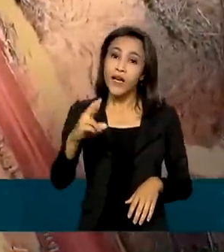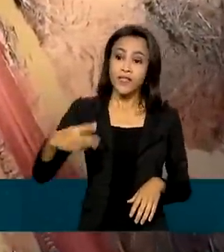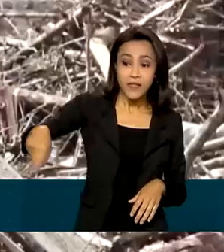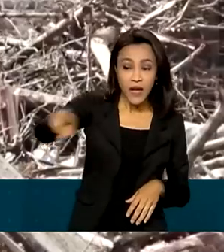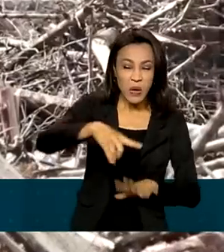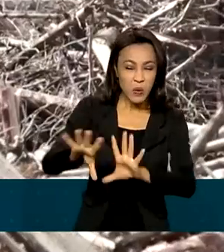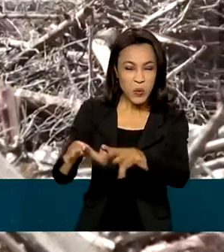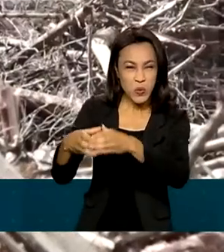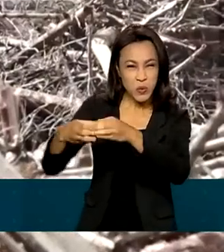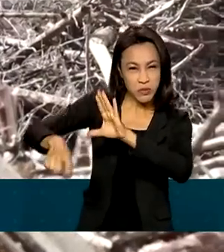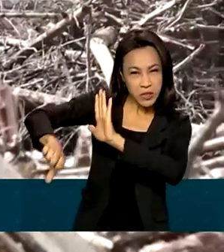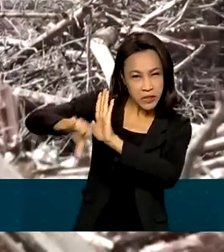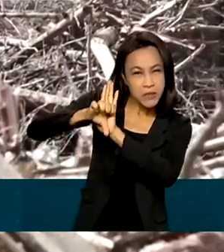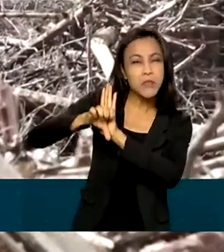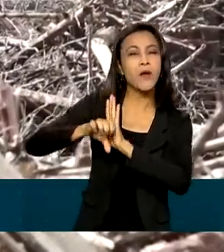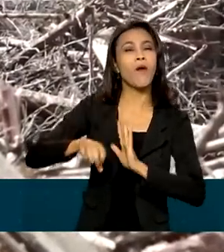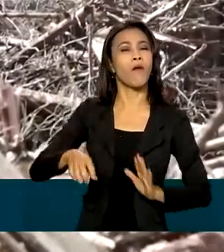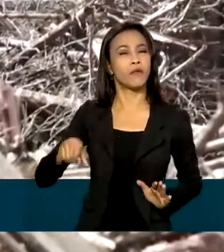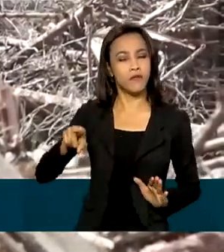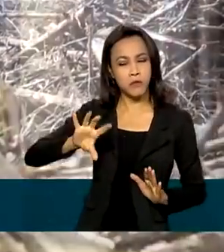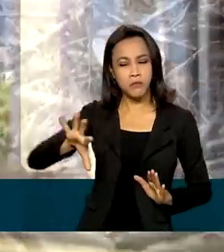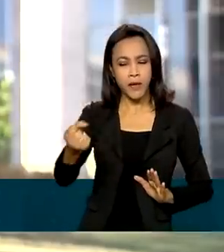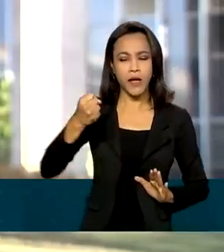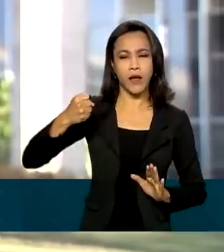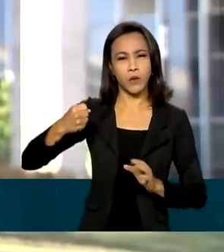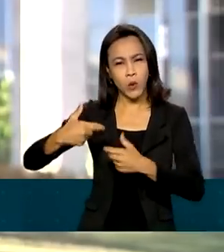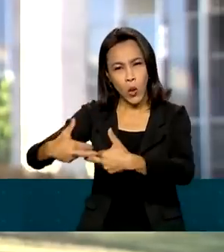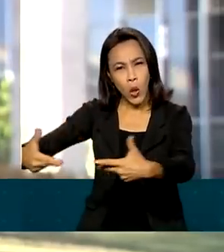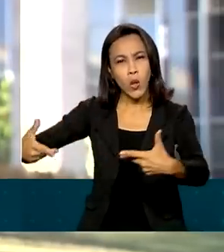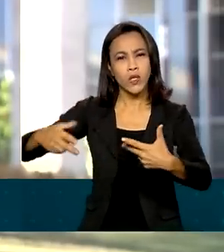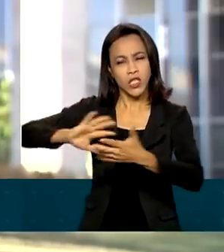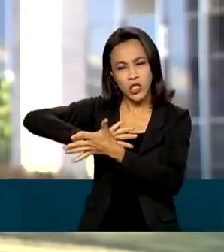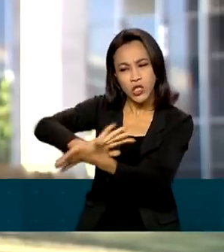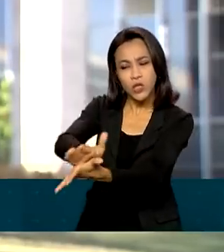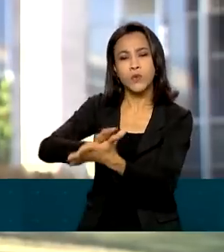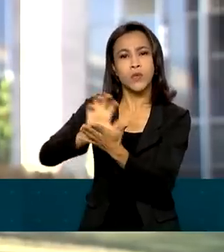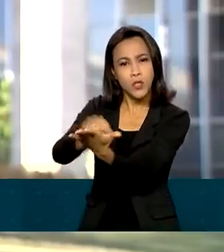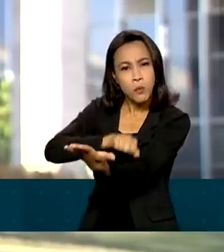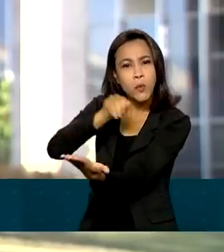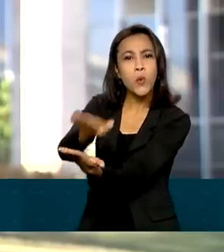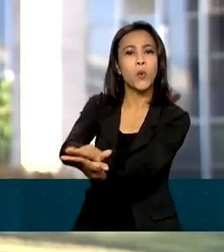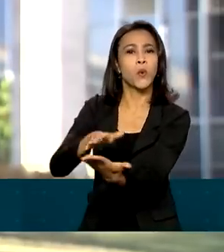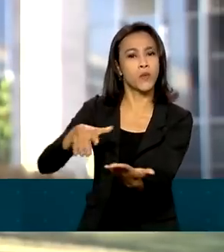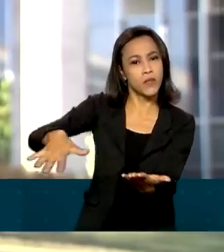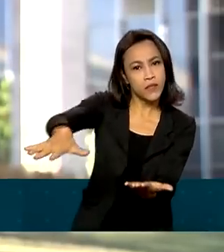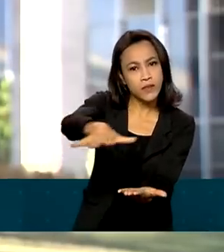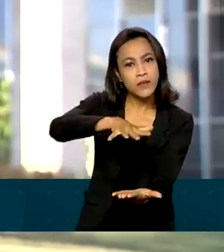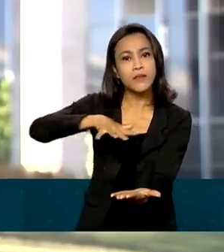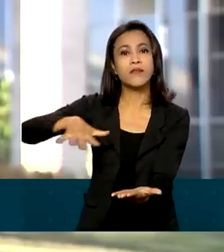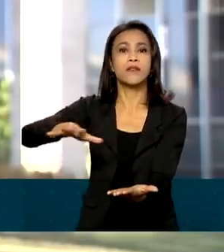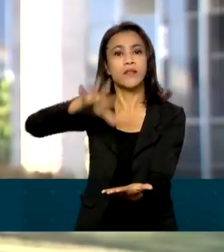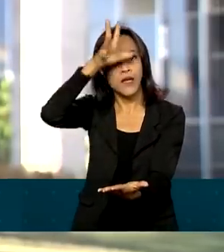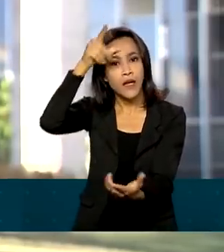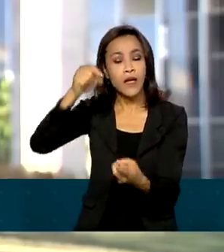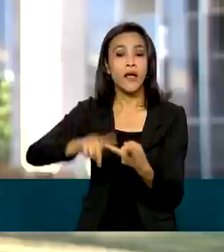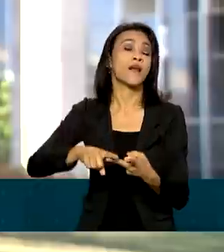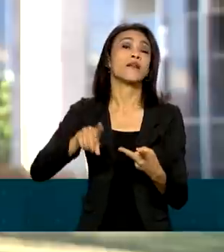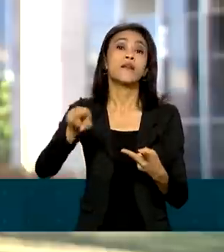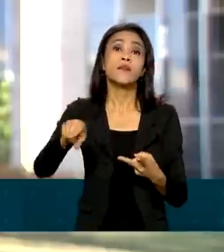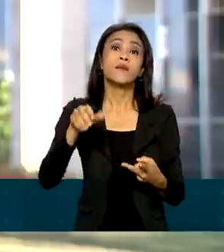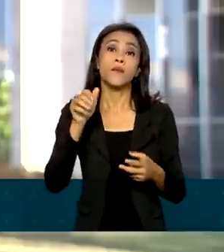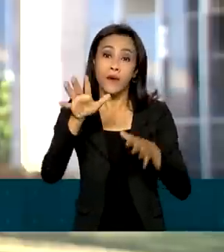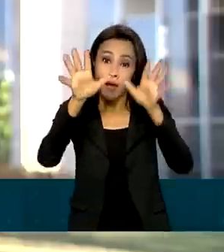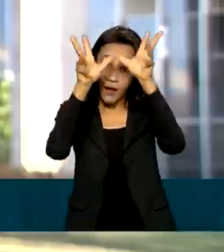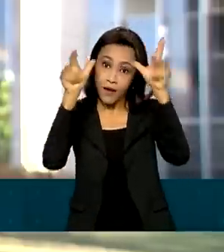criminosos ambientais é como resultados de bens apreendidos destruídos e multas aplicadas em áreas do Amazonas Acre Pará e